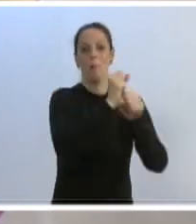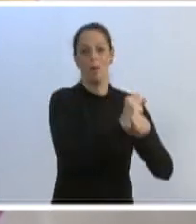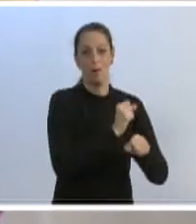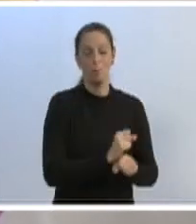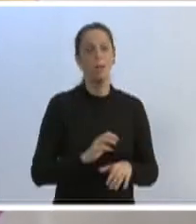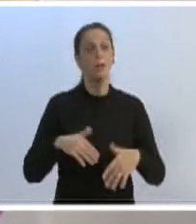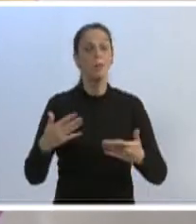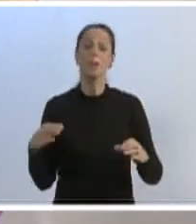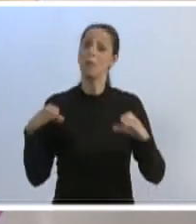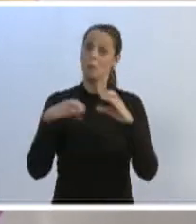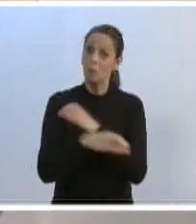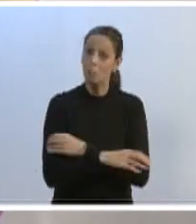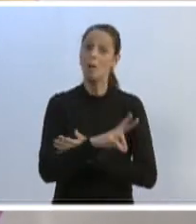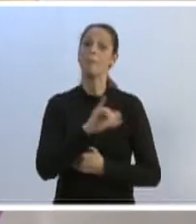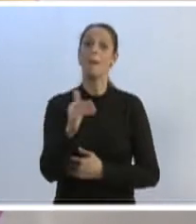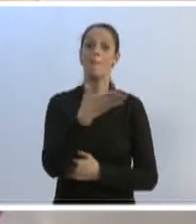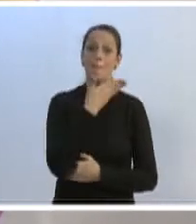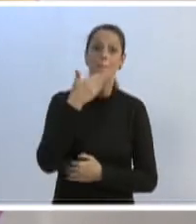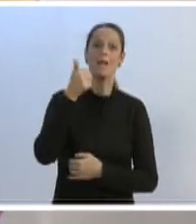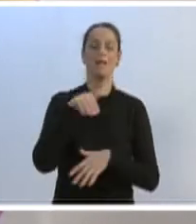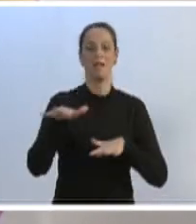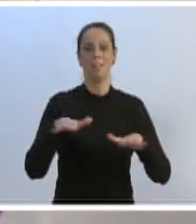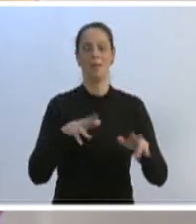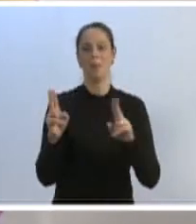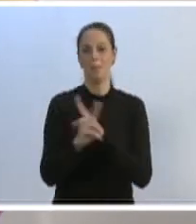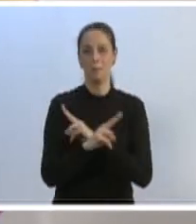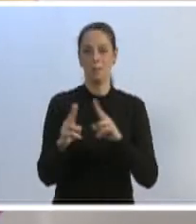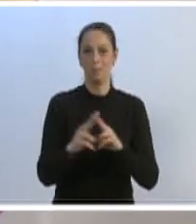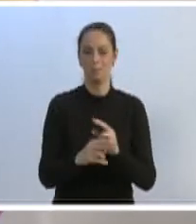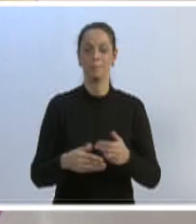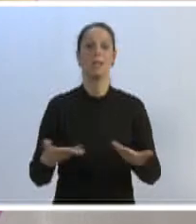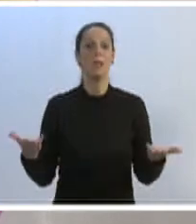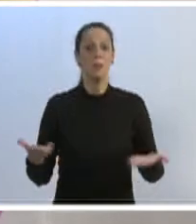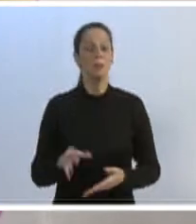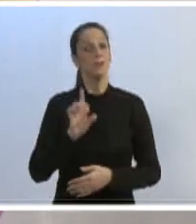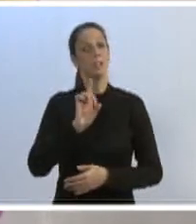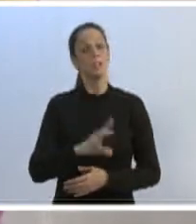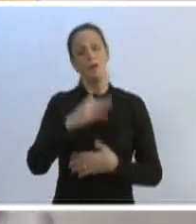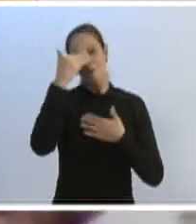vão dar muito mais mobilidade ao trânsito da nossa cidade. Por hoje seria isso, muito obrigado.